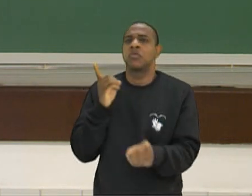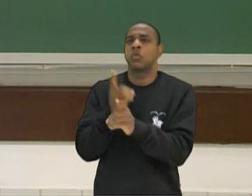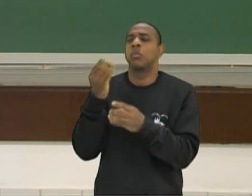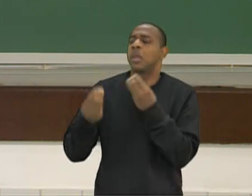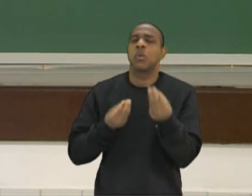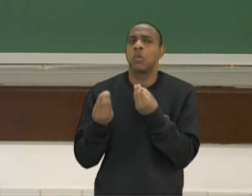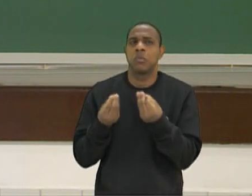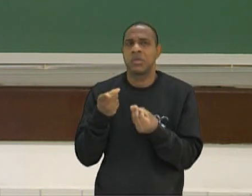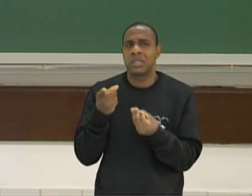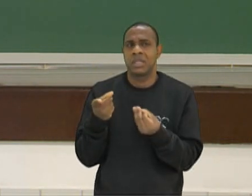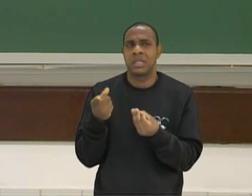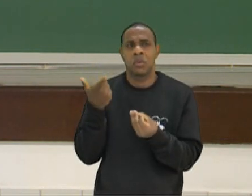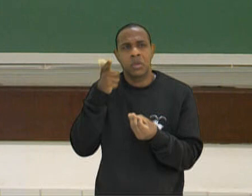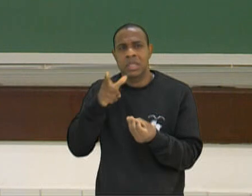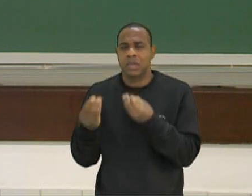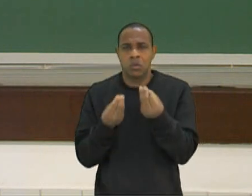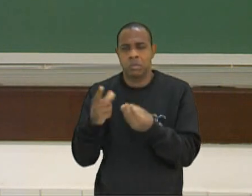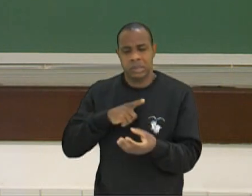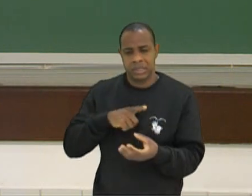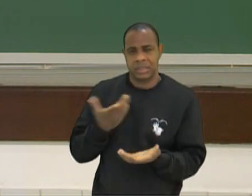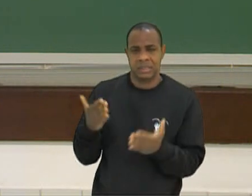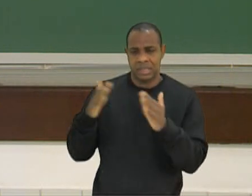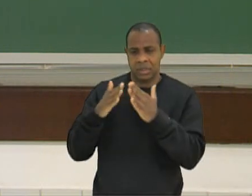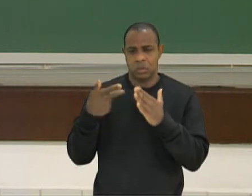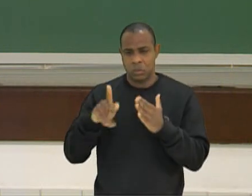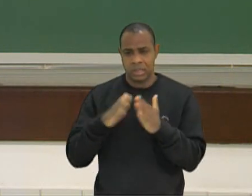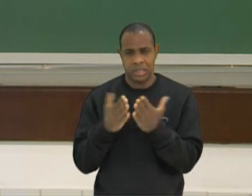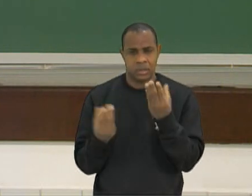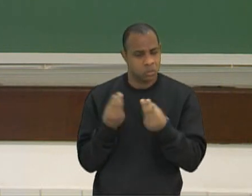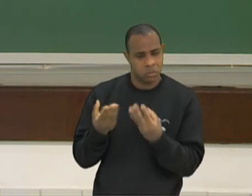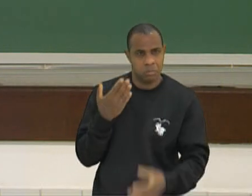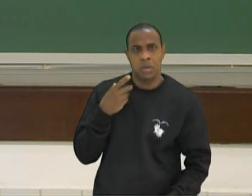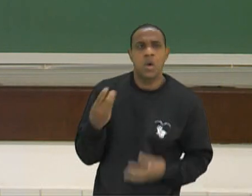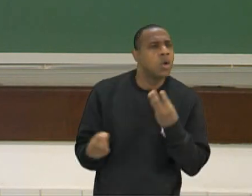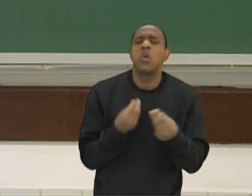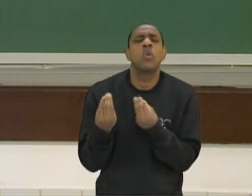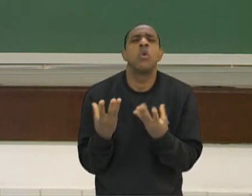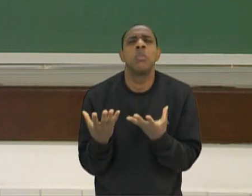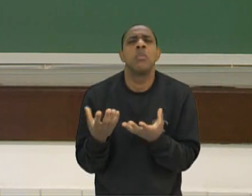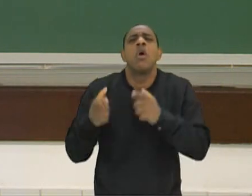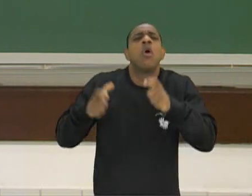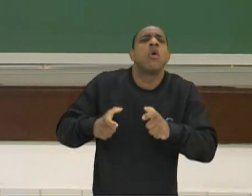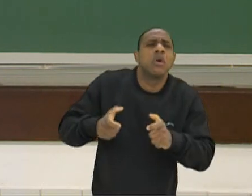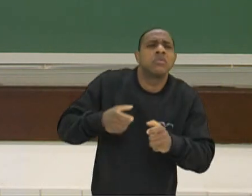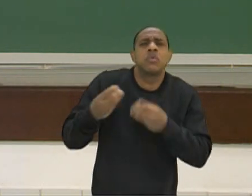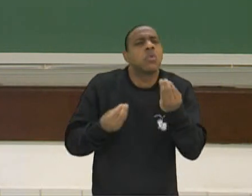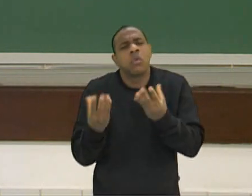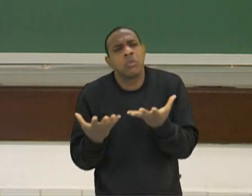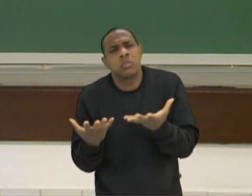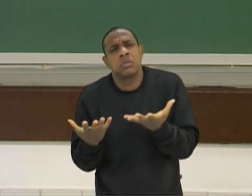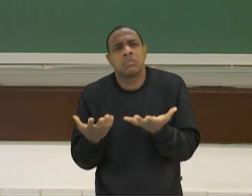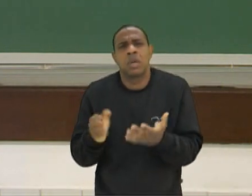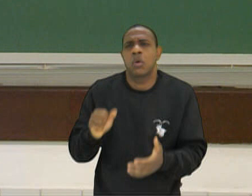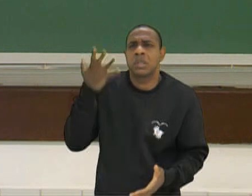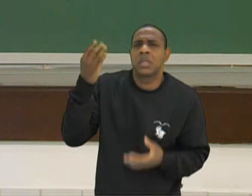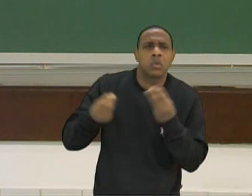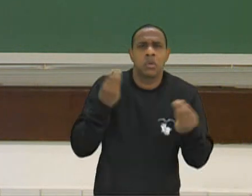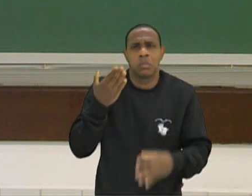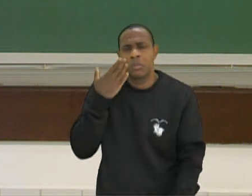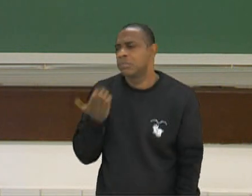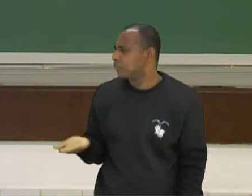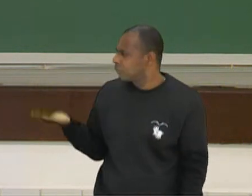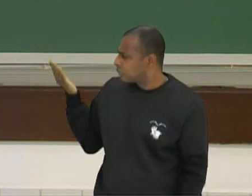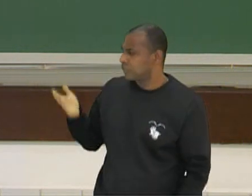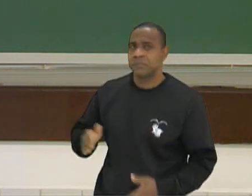a diferença? Até já abordei para vocês. Mas como que você vai receber esse sinal e de que forma isso acontecia? Então vamos à nossa